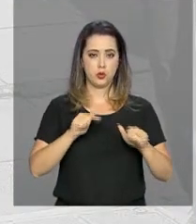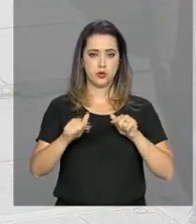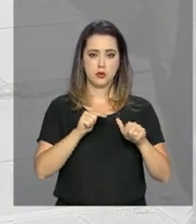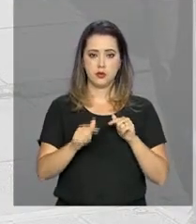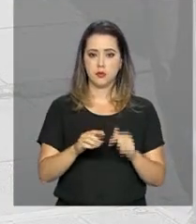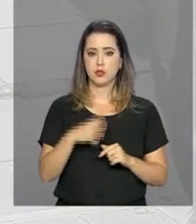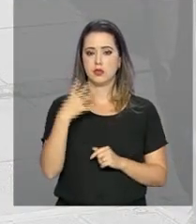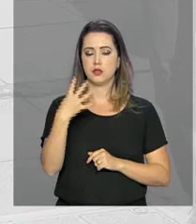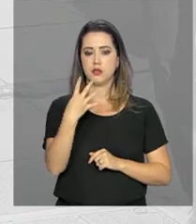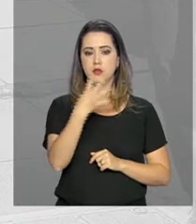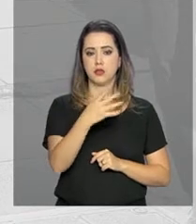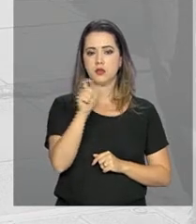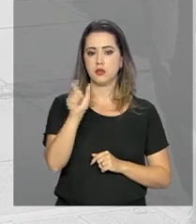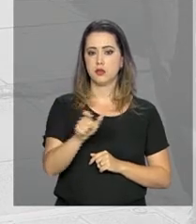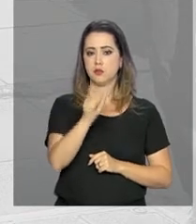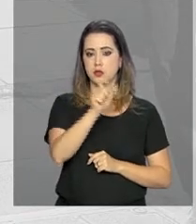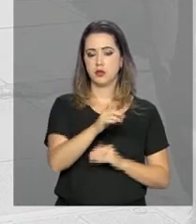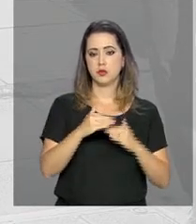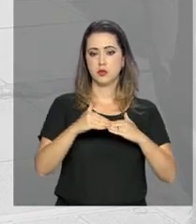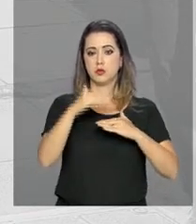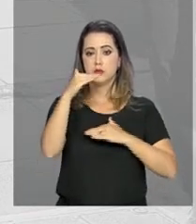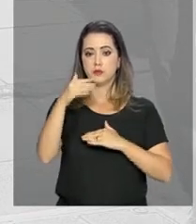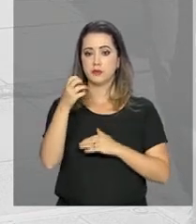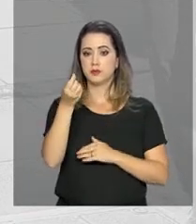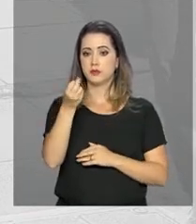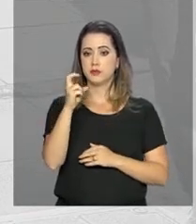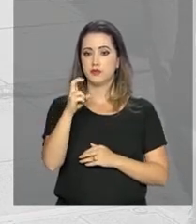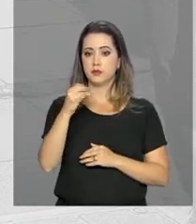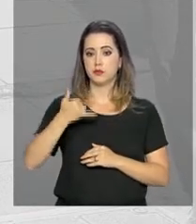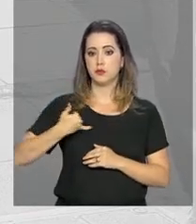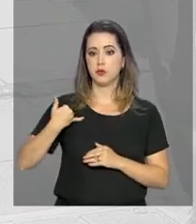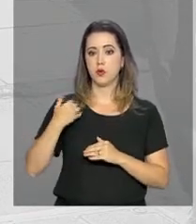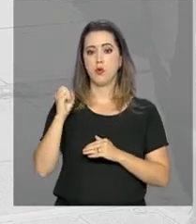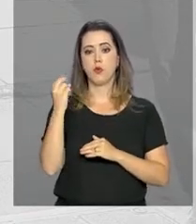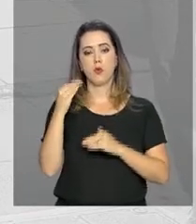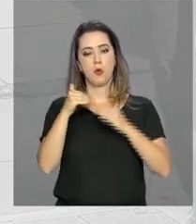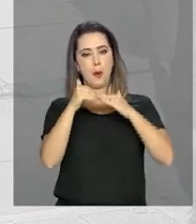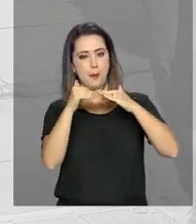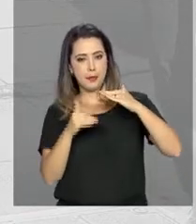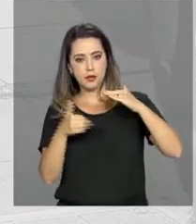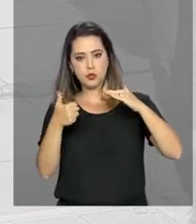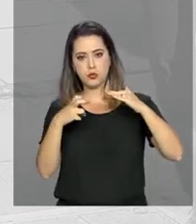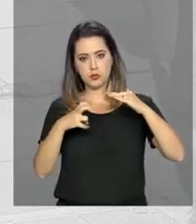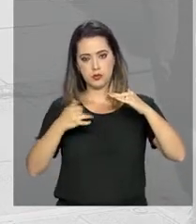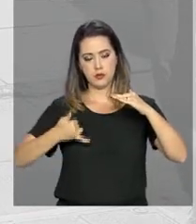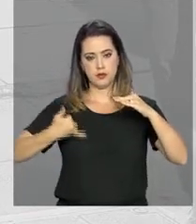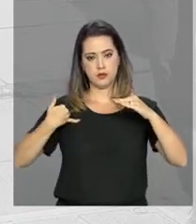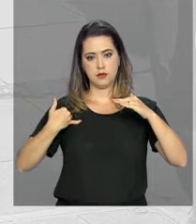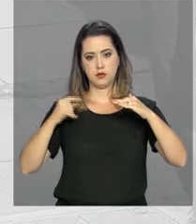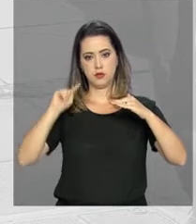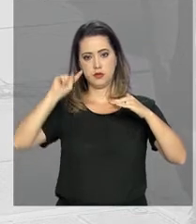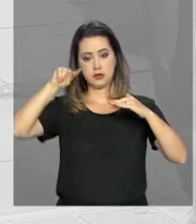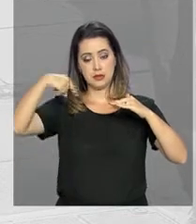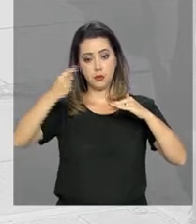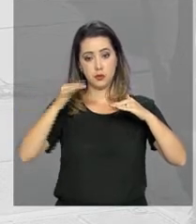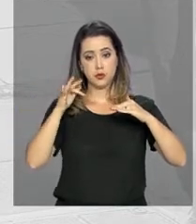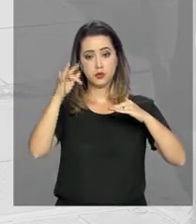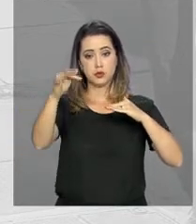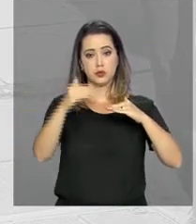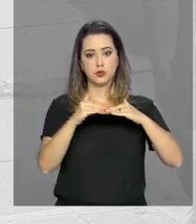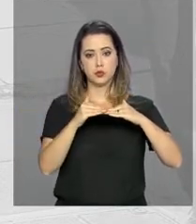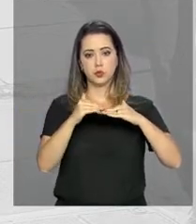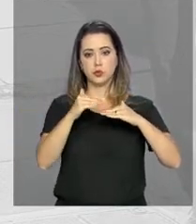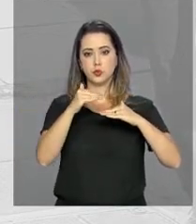44 cidadãos acima dos 65 anos ou abaixo dos 15 essa proporção deve aumentar para